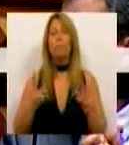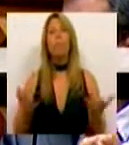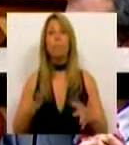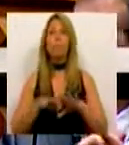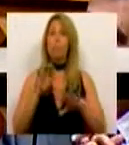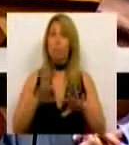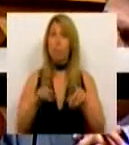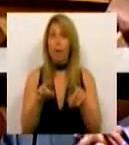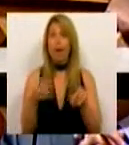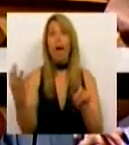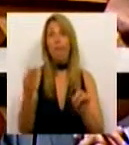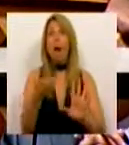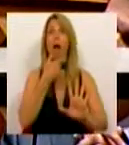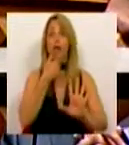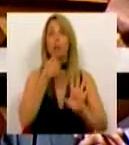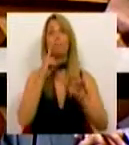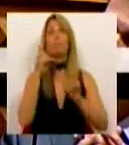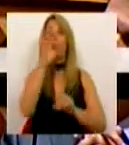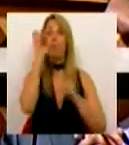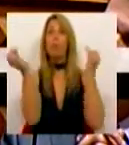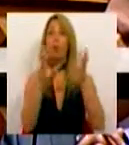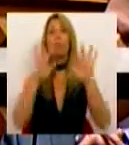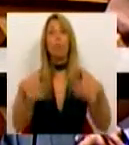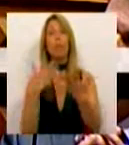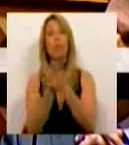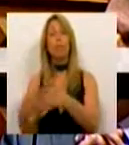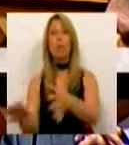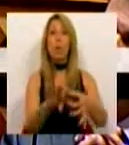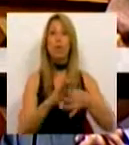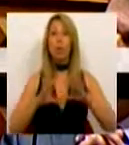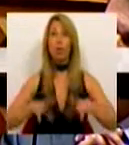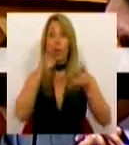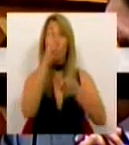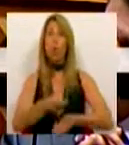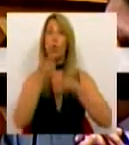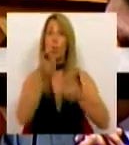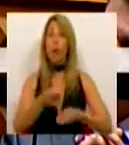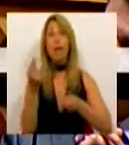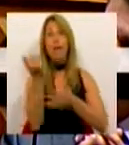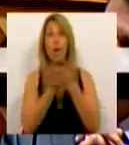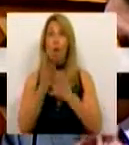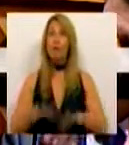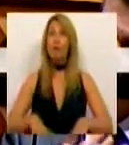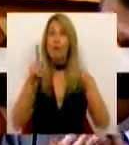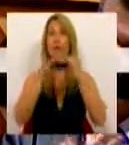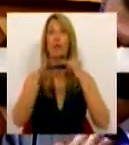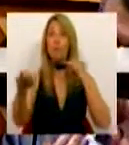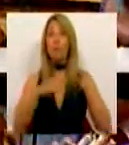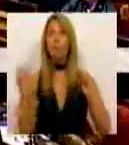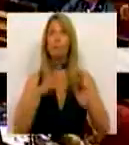para a coesão, o desenvolvimento rural, o crescimento económico e a sustentabilidade ambiental do nosso país. Disse.